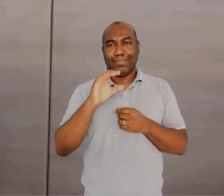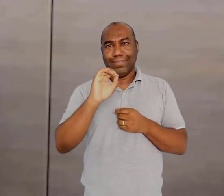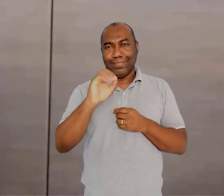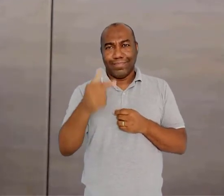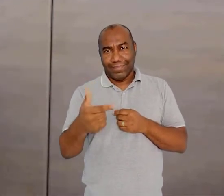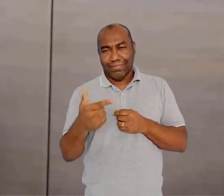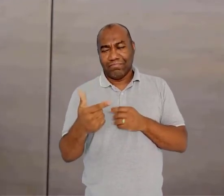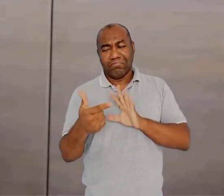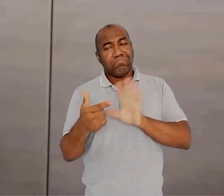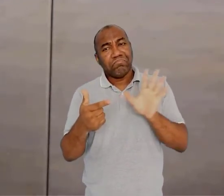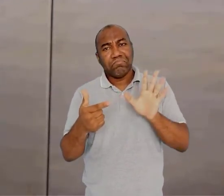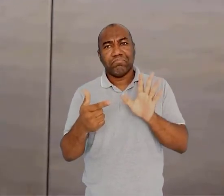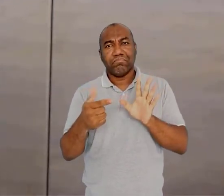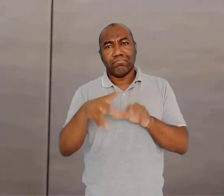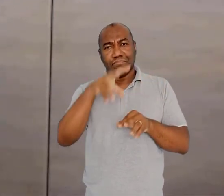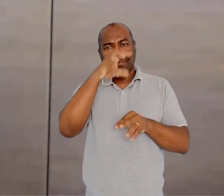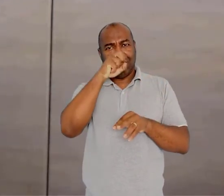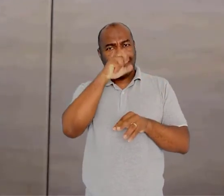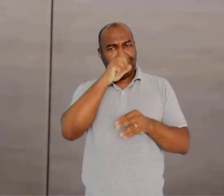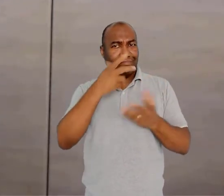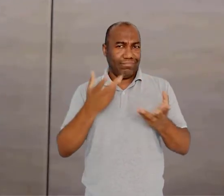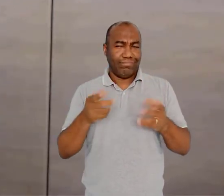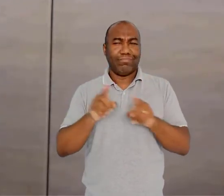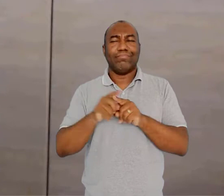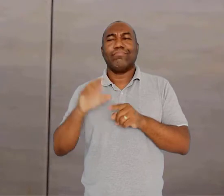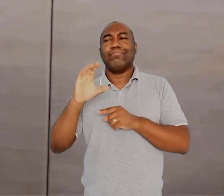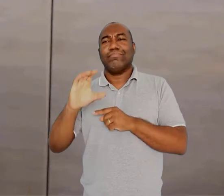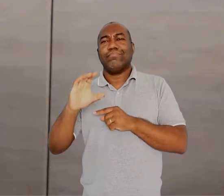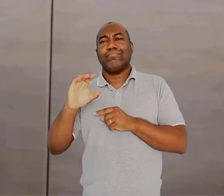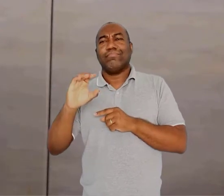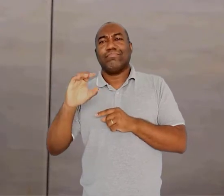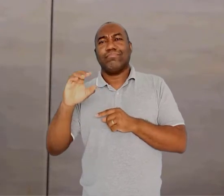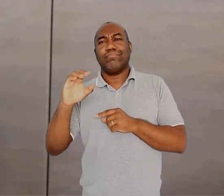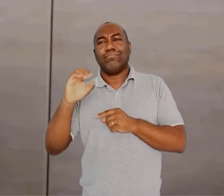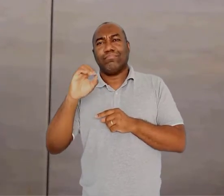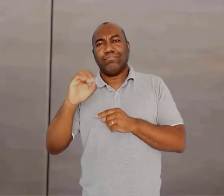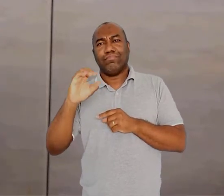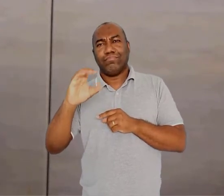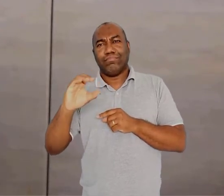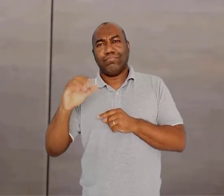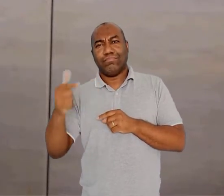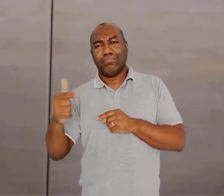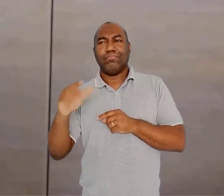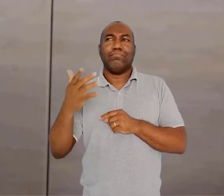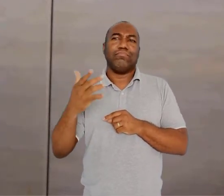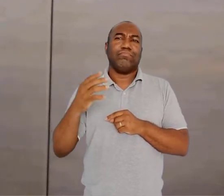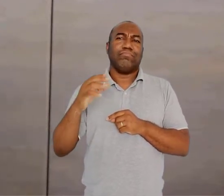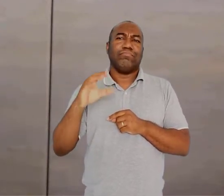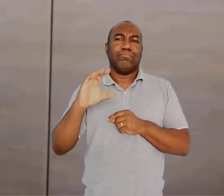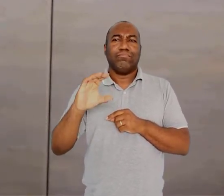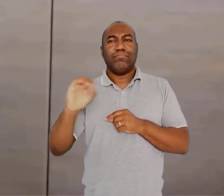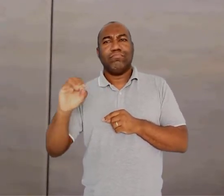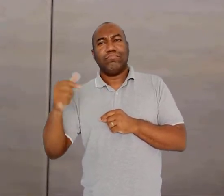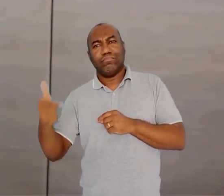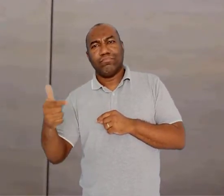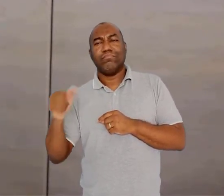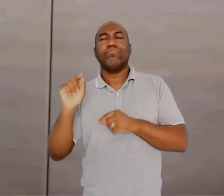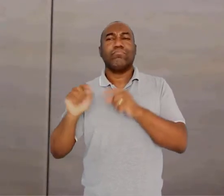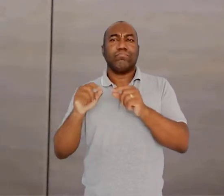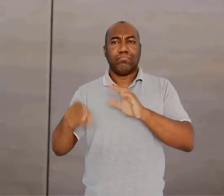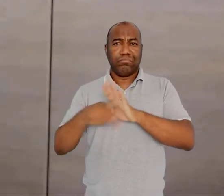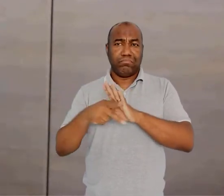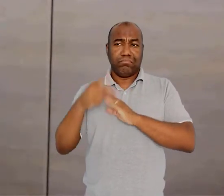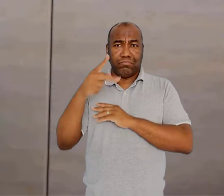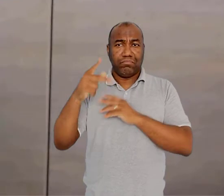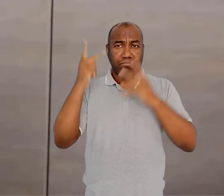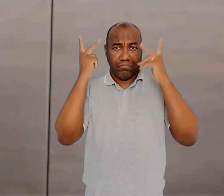oxigênio. H2 só hidrogênio. Cl2 só cloro. Porque eles estão no estado fundamental, ou